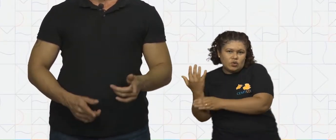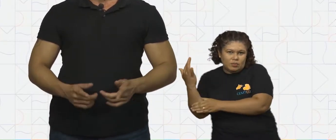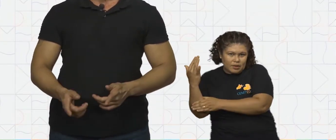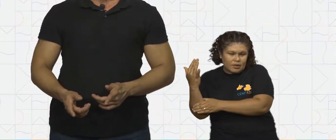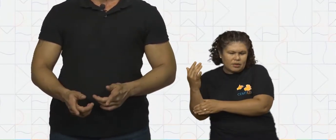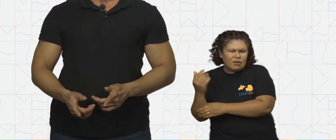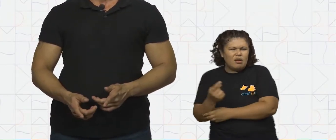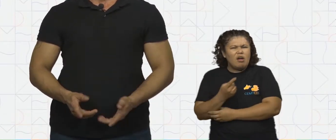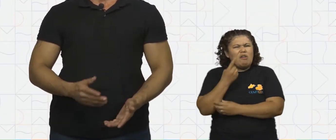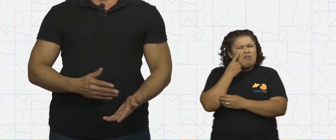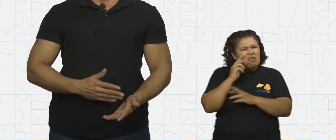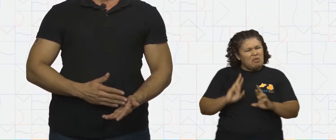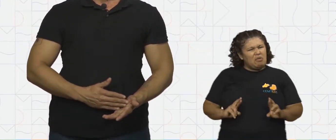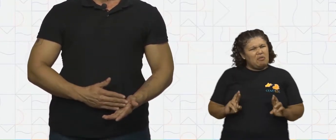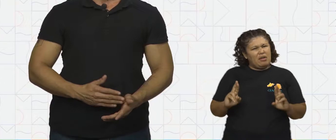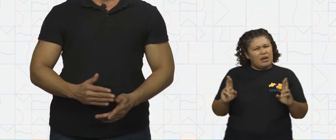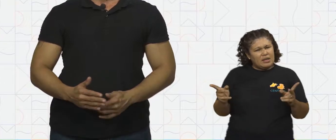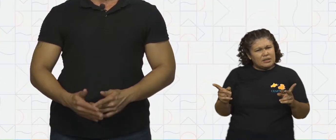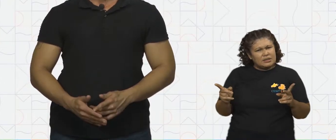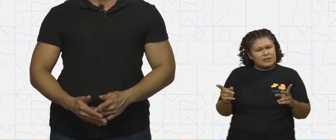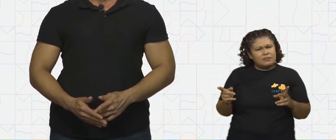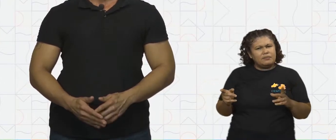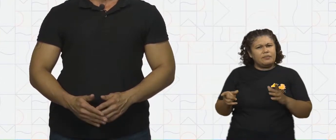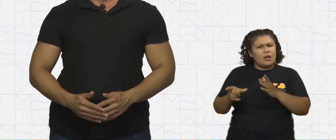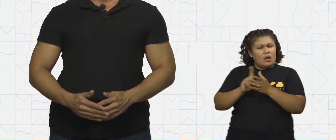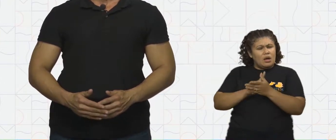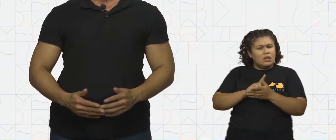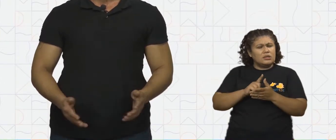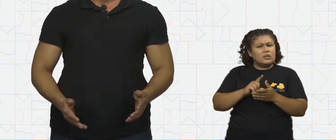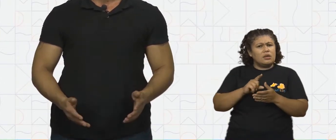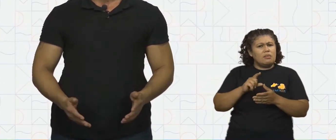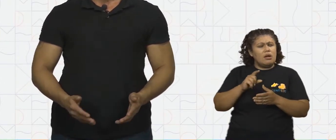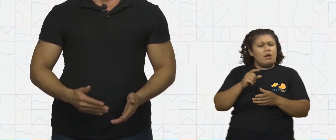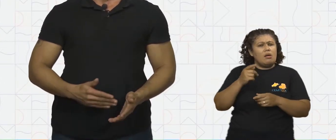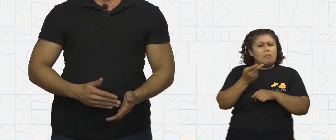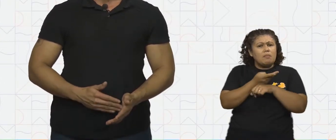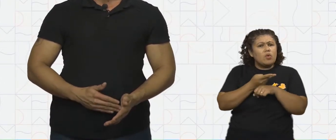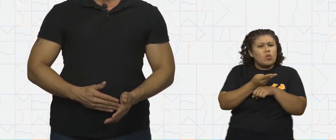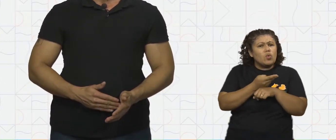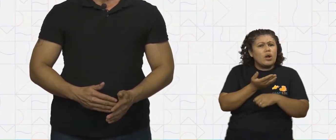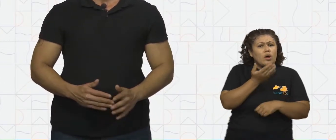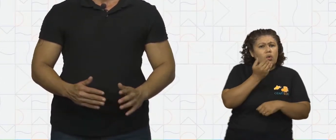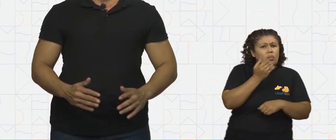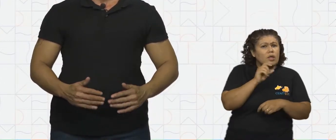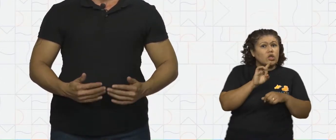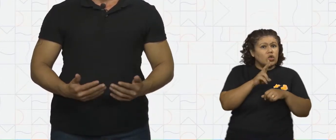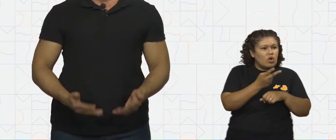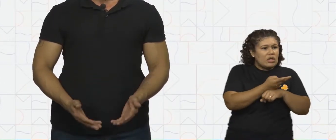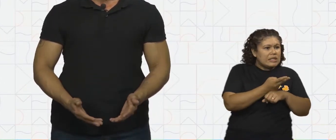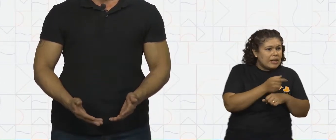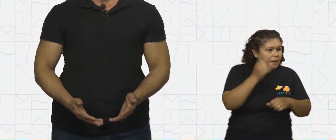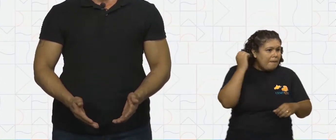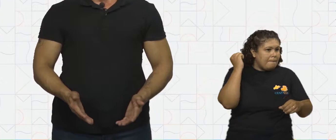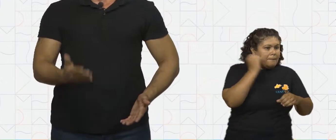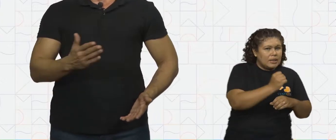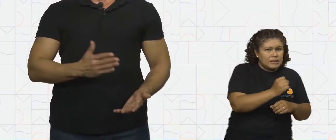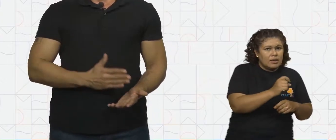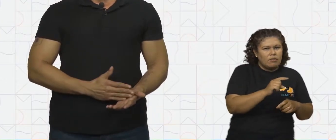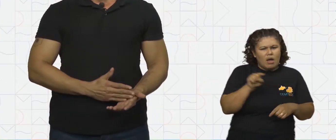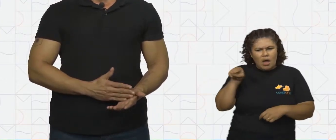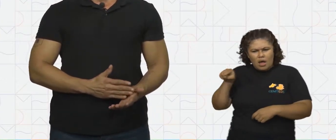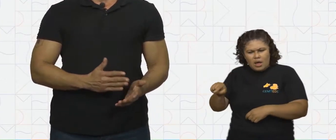entre essas duas fases. Para buscar alimentos no Paleolítico, eles apenas caçavam. Já no Neolítico, eles começam a plantar.